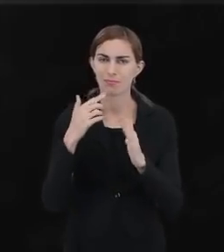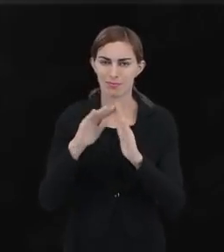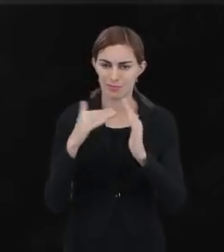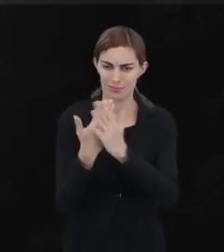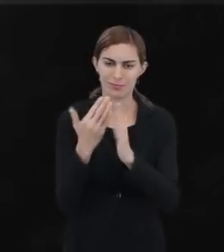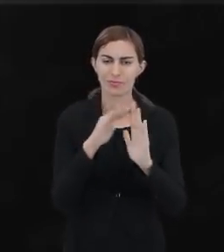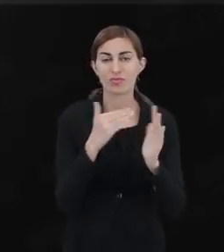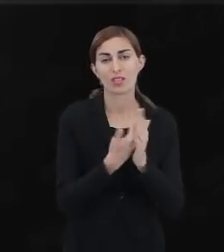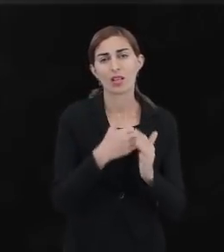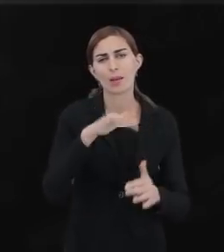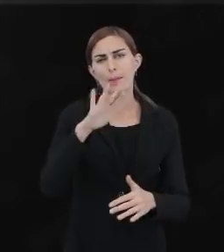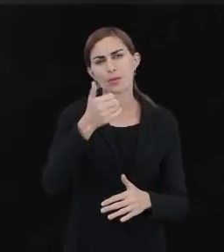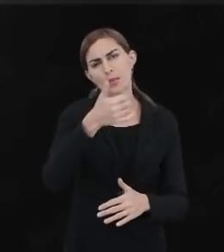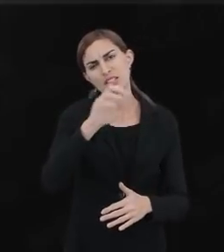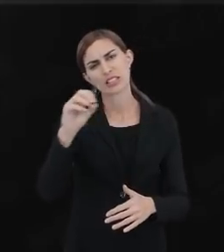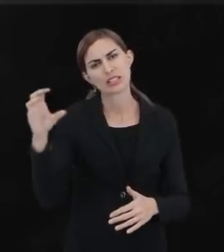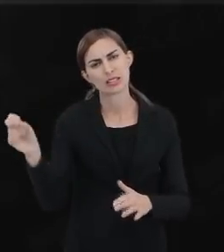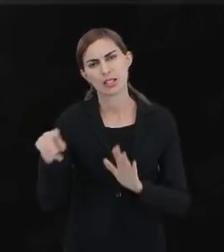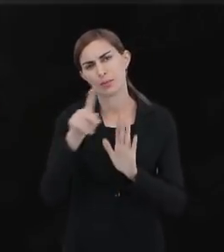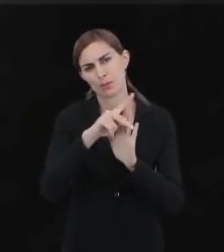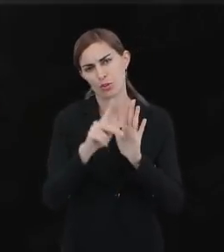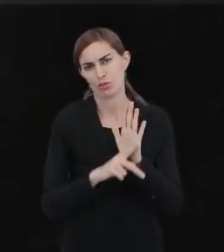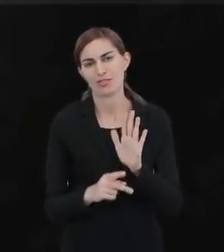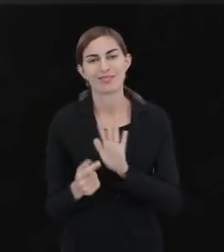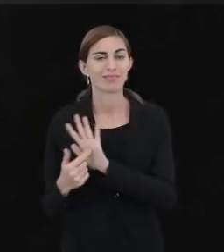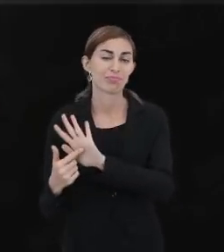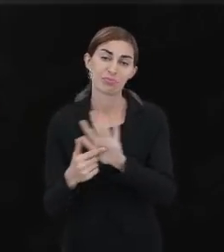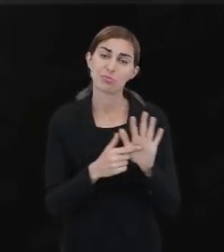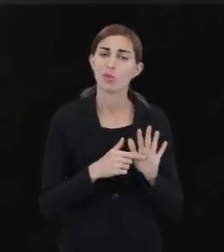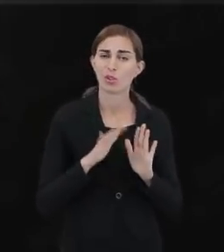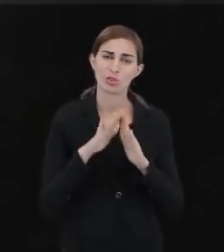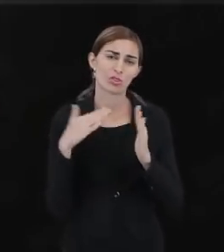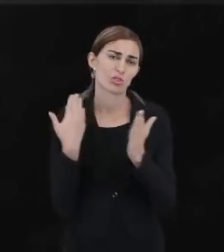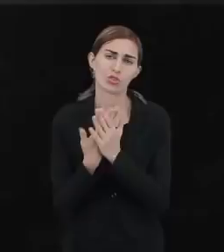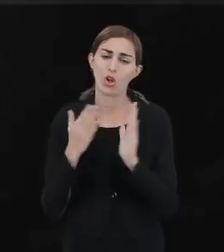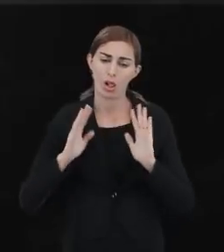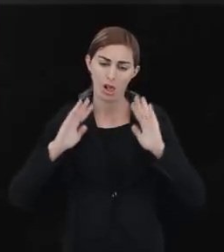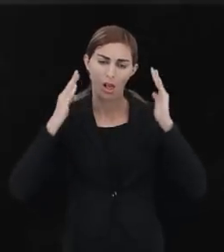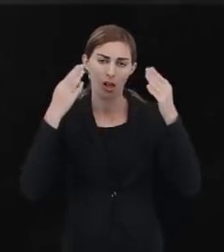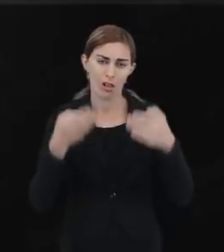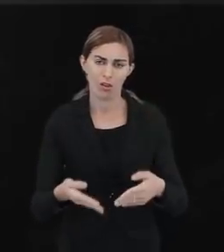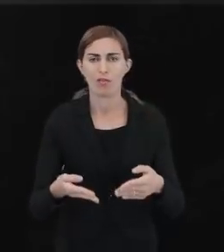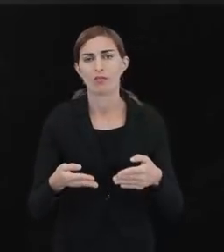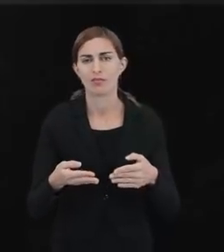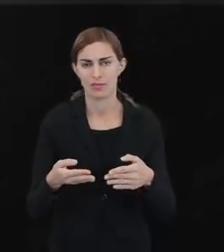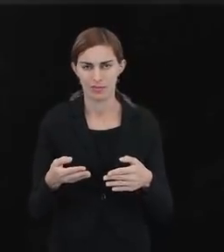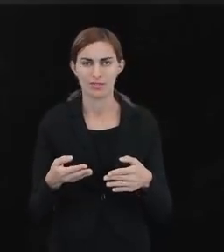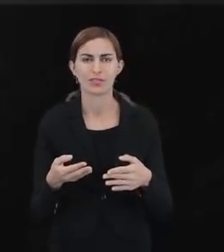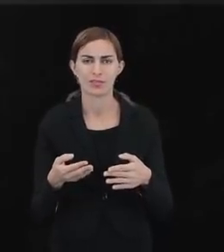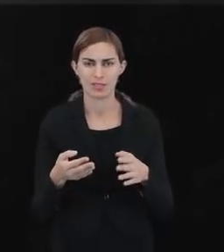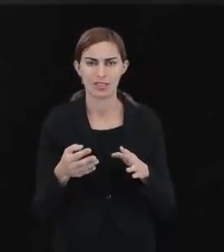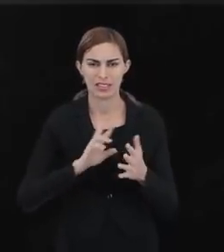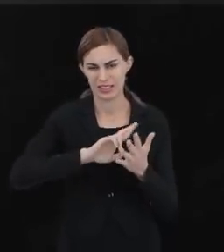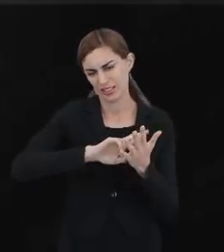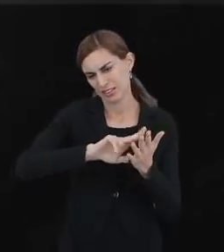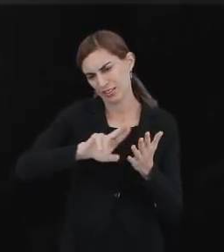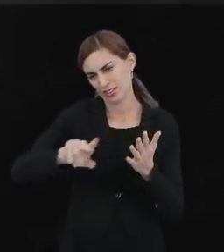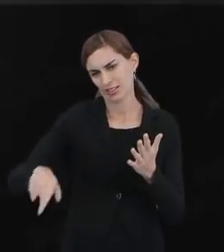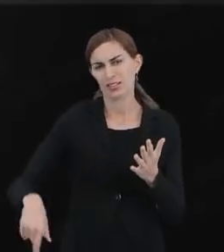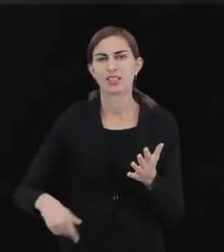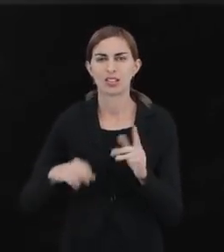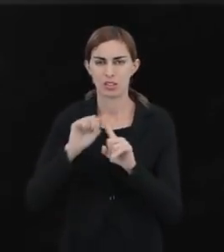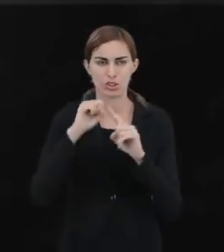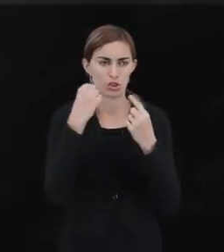projectos que isso demonstra o quanto a escola muitas vezes é um alvo no bom sentido do termo mas uma série de